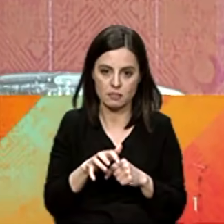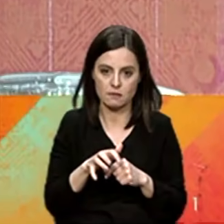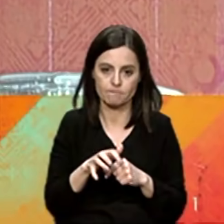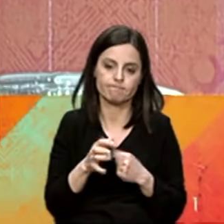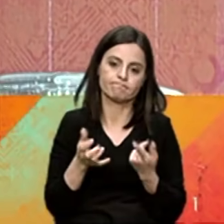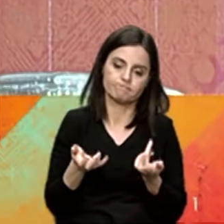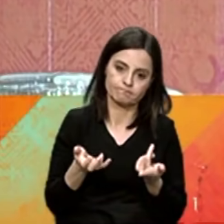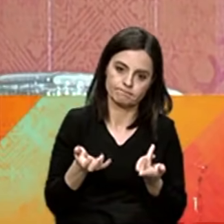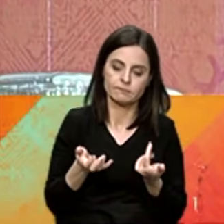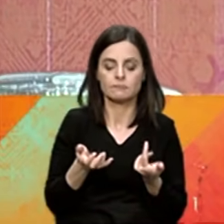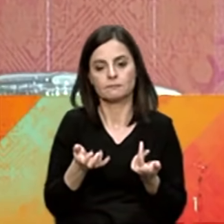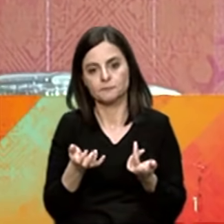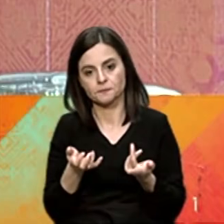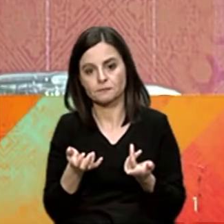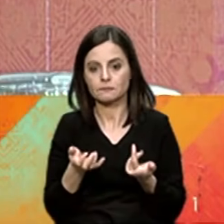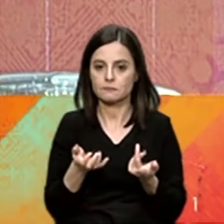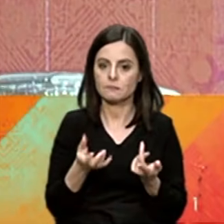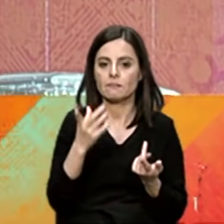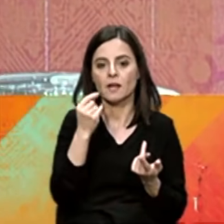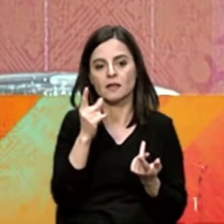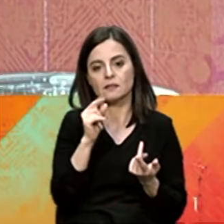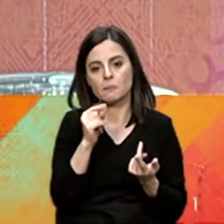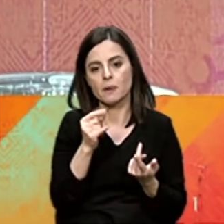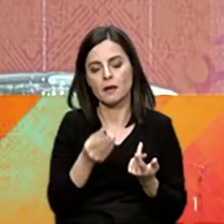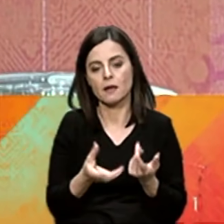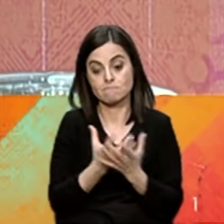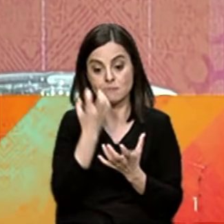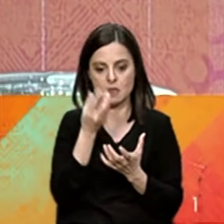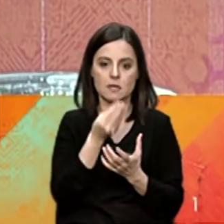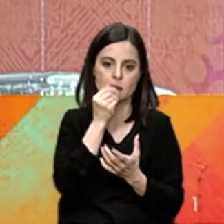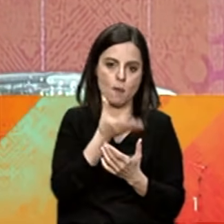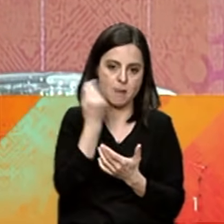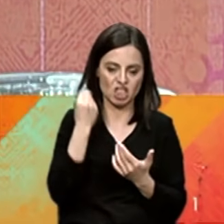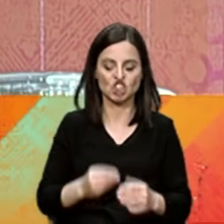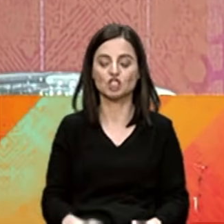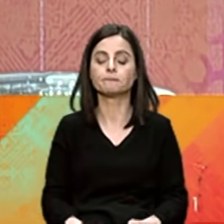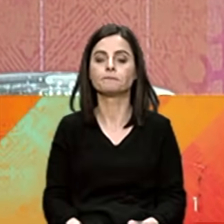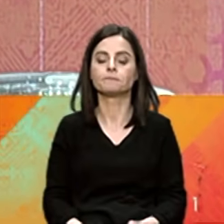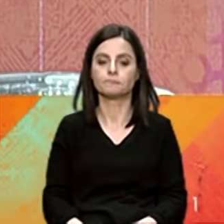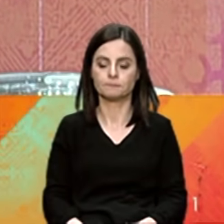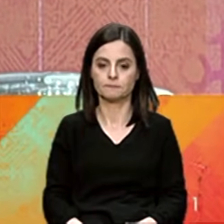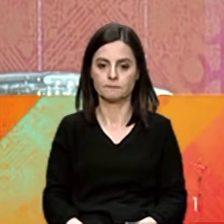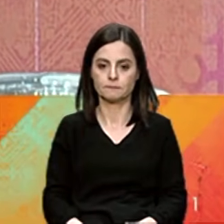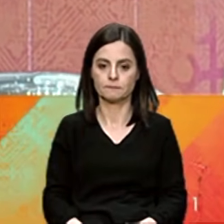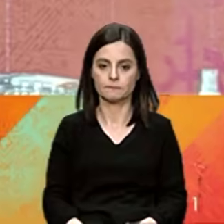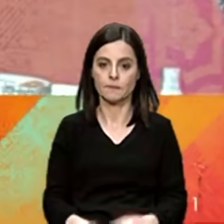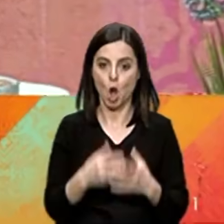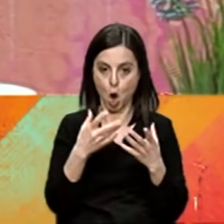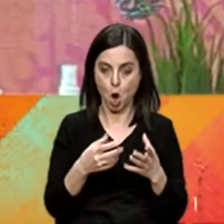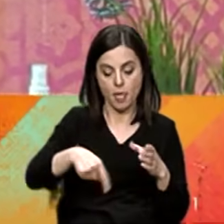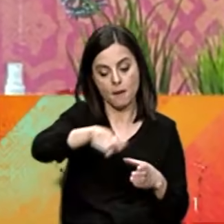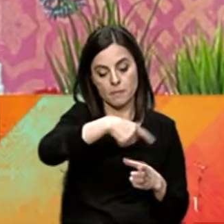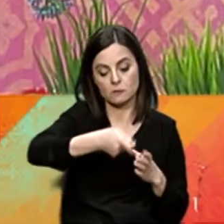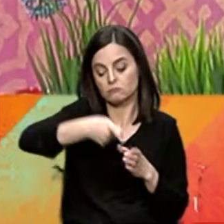bocadinho salgado e então termos mais alguma atenção. Tem que dosear, não é? É, claro. Em relação a isso. Então, agora vou. E agora sim vamos empratar.